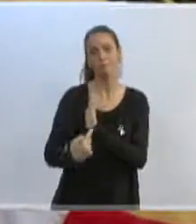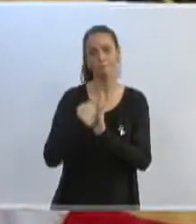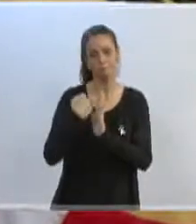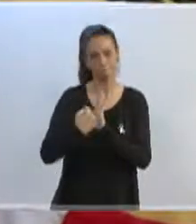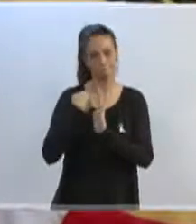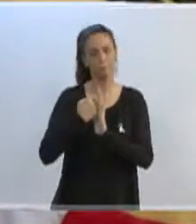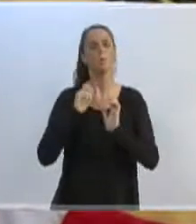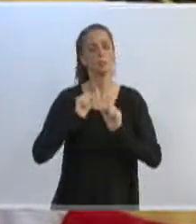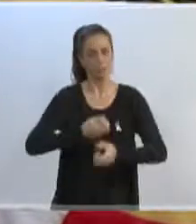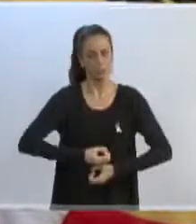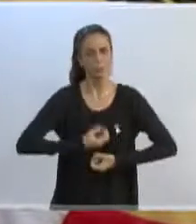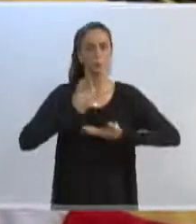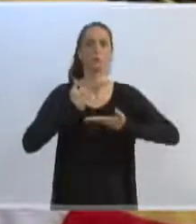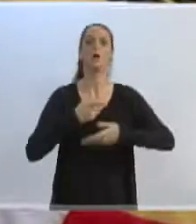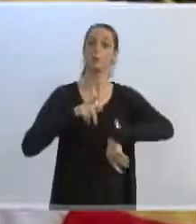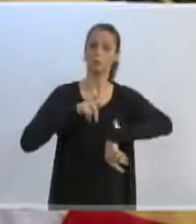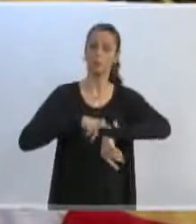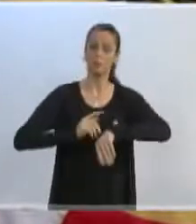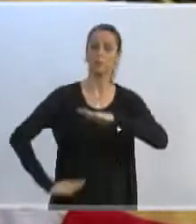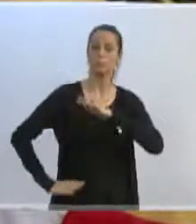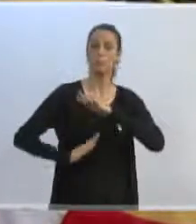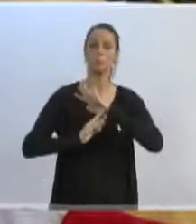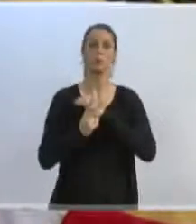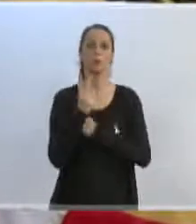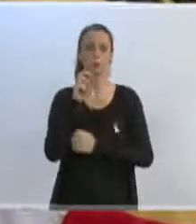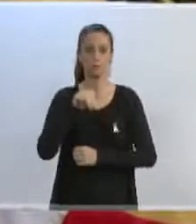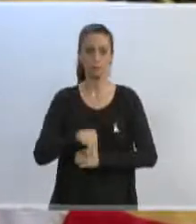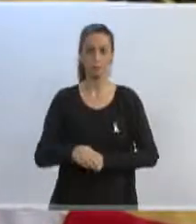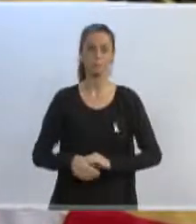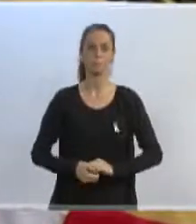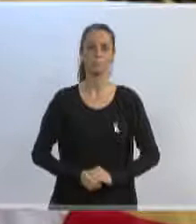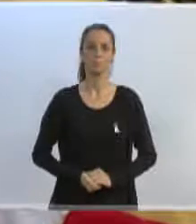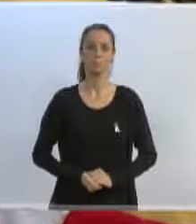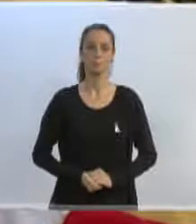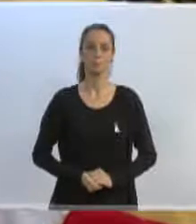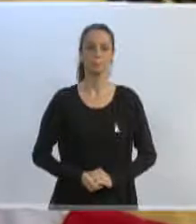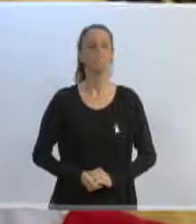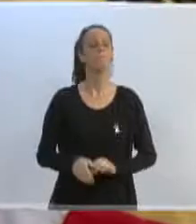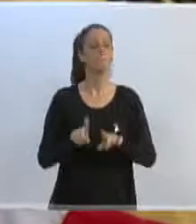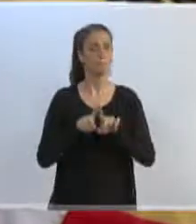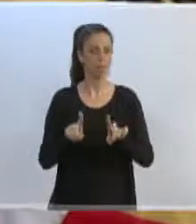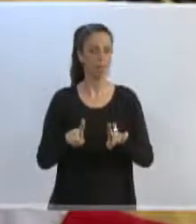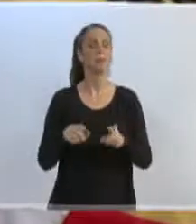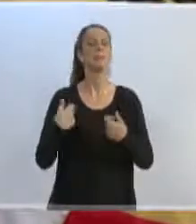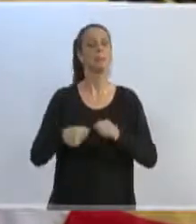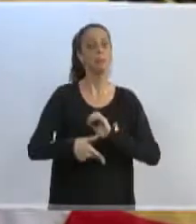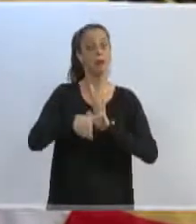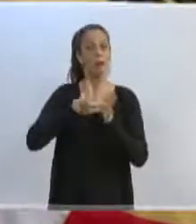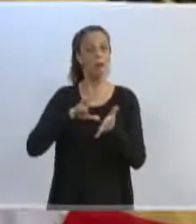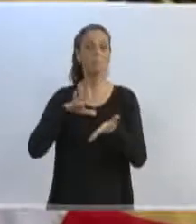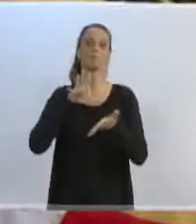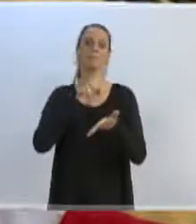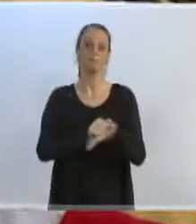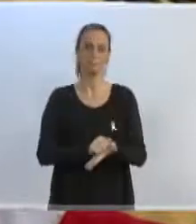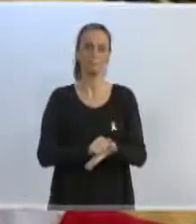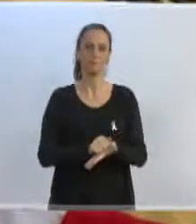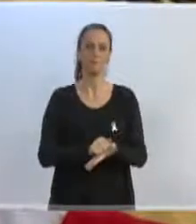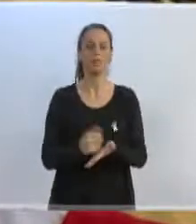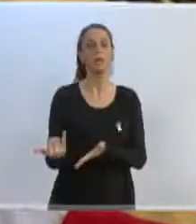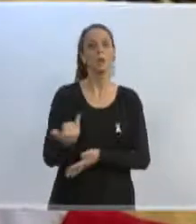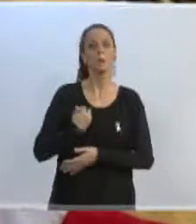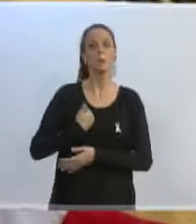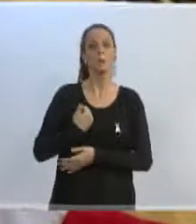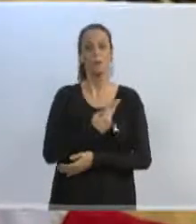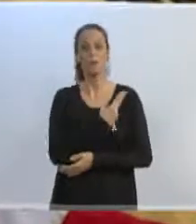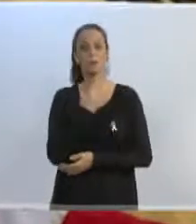suas manifestações no tempo de até 2 minutos, porém é necessária a prévia inscrição, fornecendo o seu